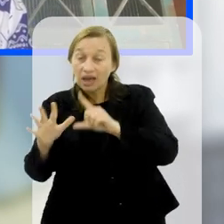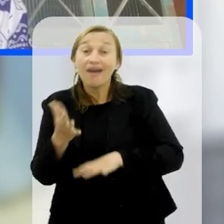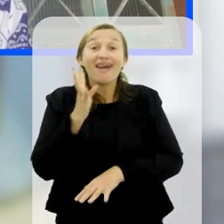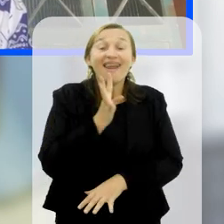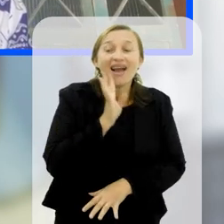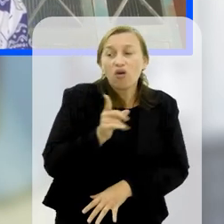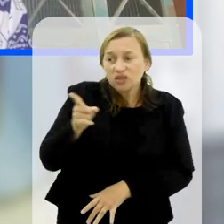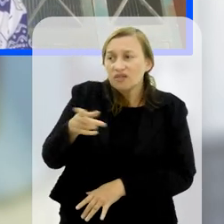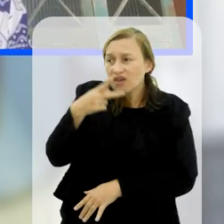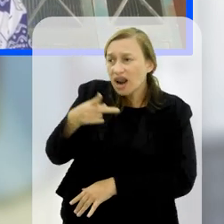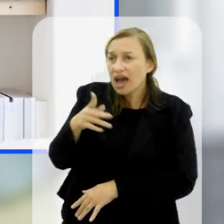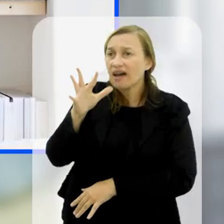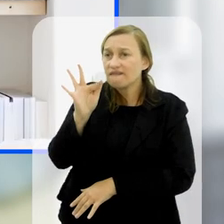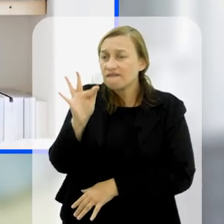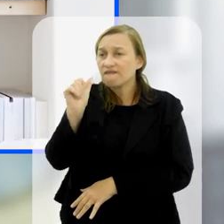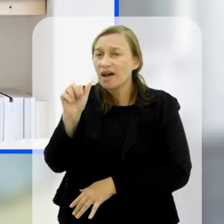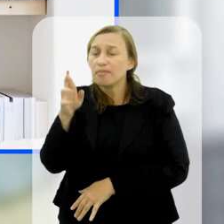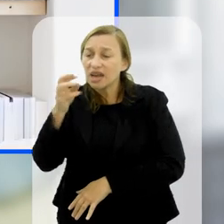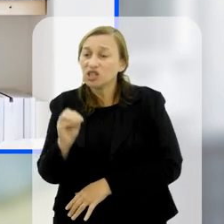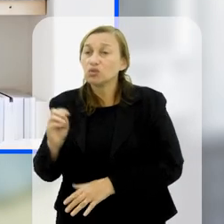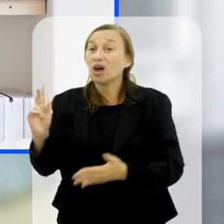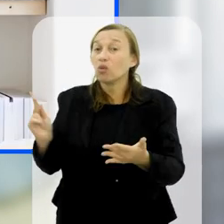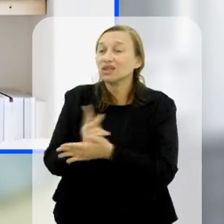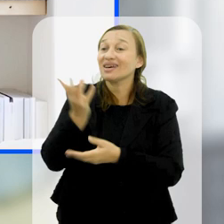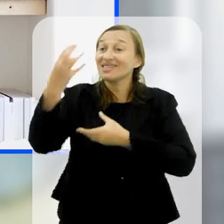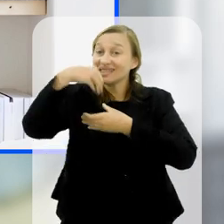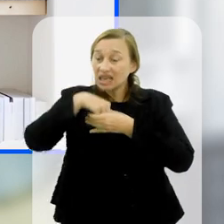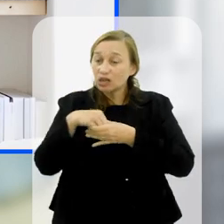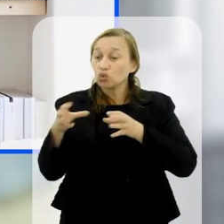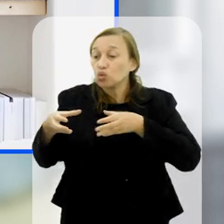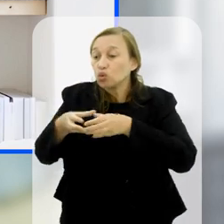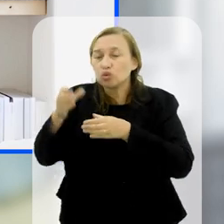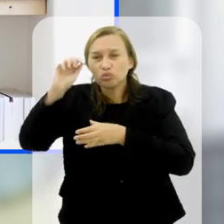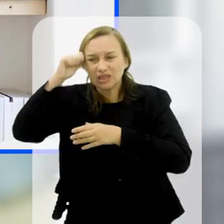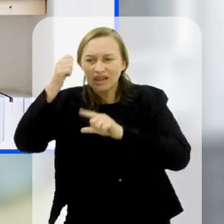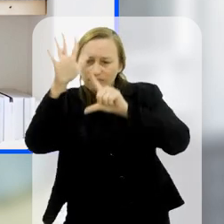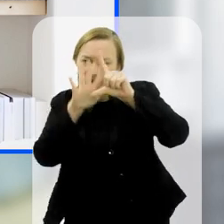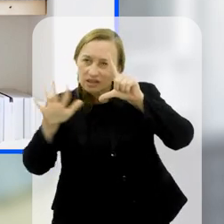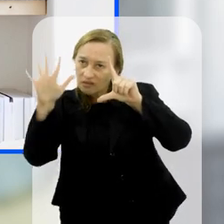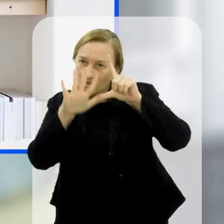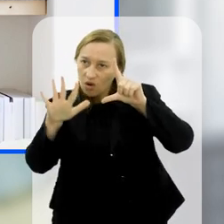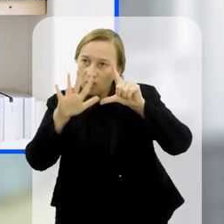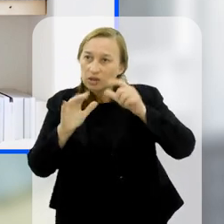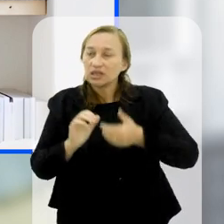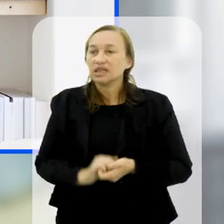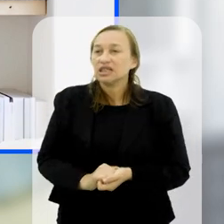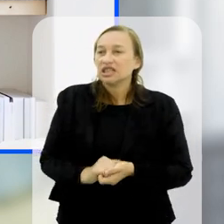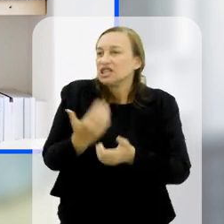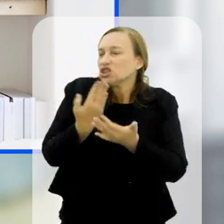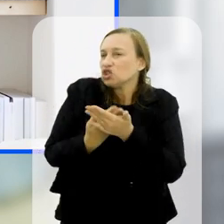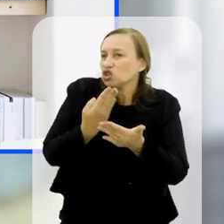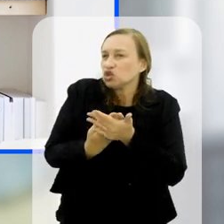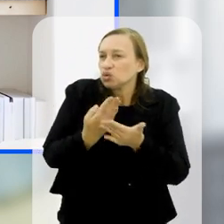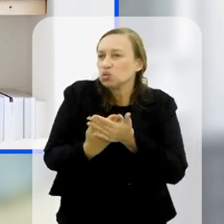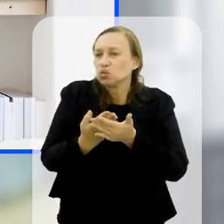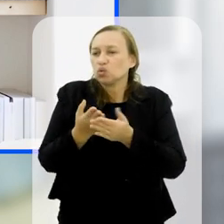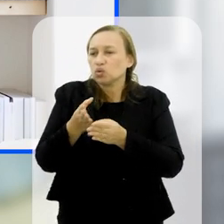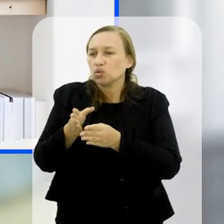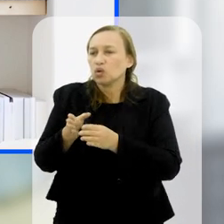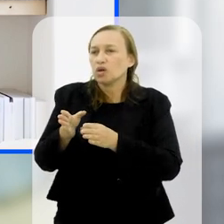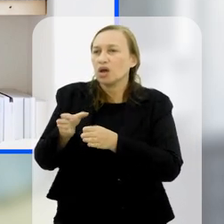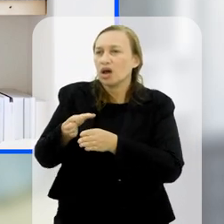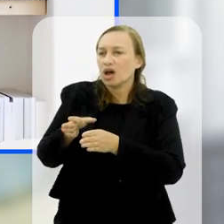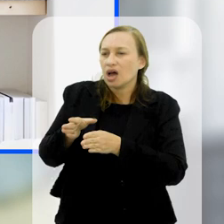legal você falar isso, Fabrício, do que acontece dentro, né, do Elenco Negro, dessa plataforma. Você falou aí de aulas, né, de assessoria